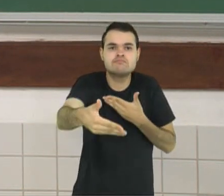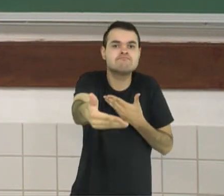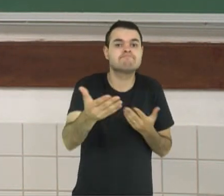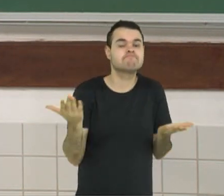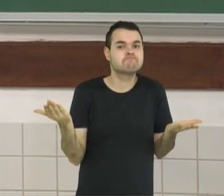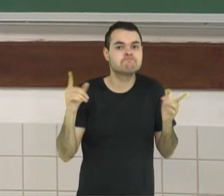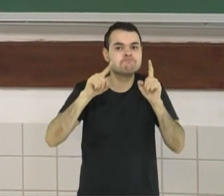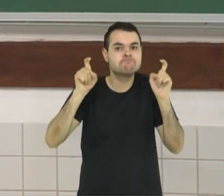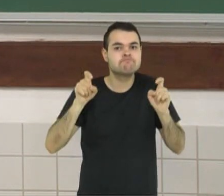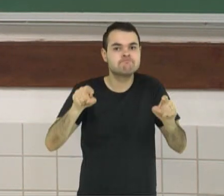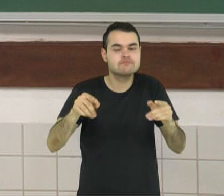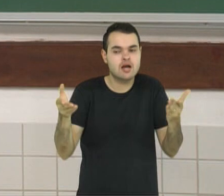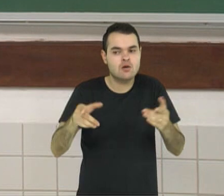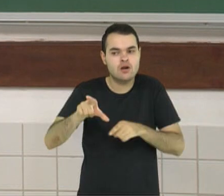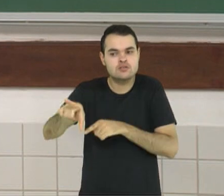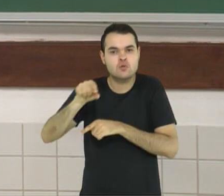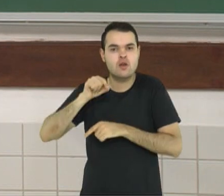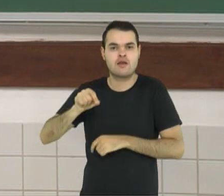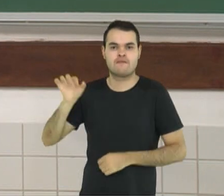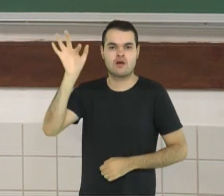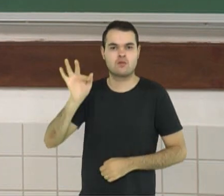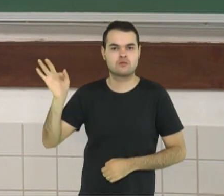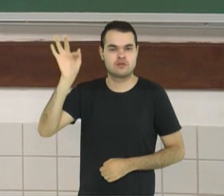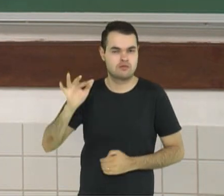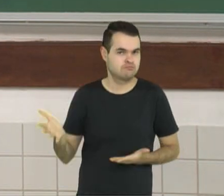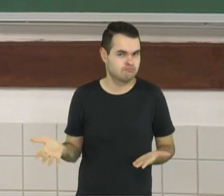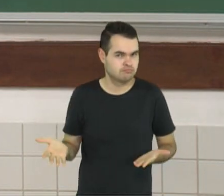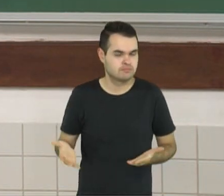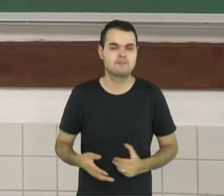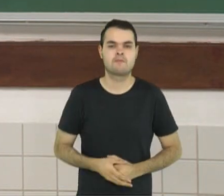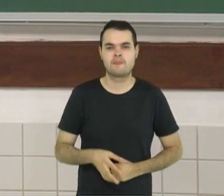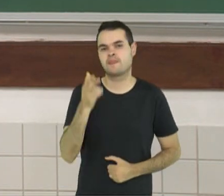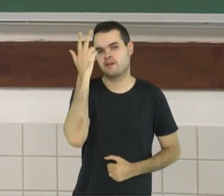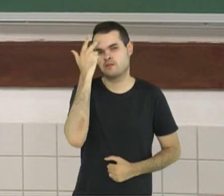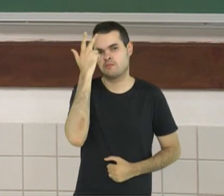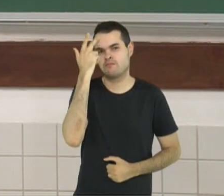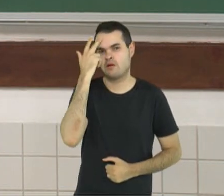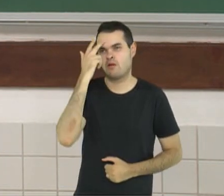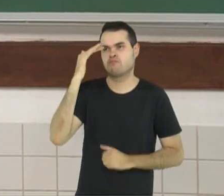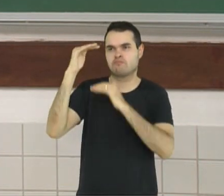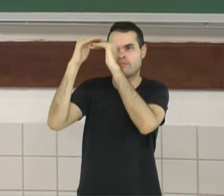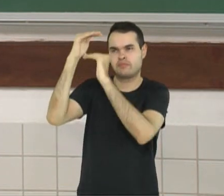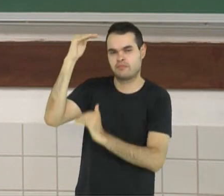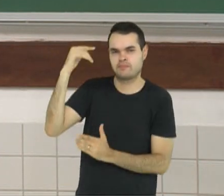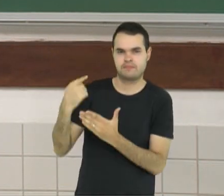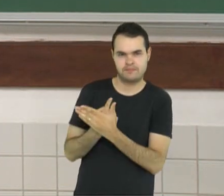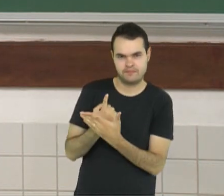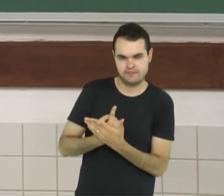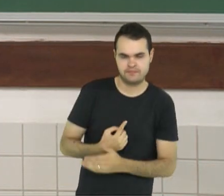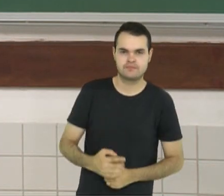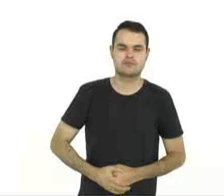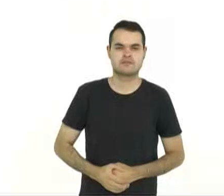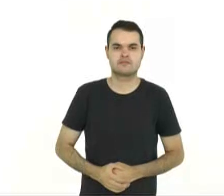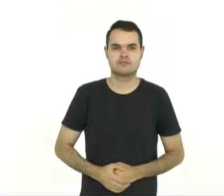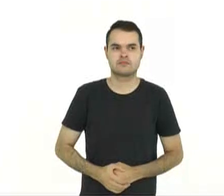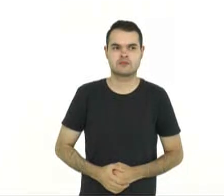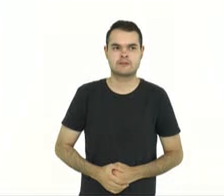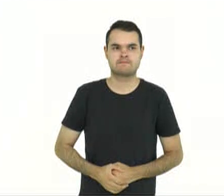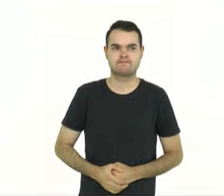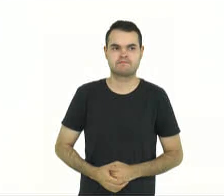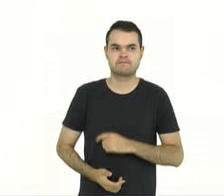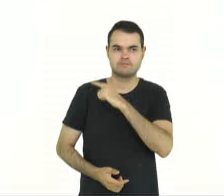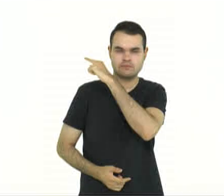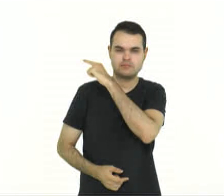né? Chegou a hora de escolher um curso universitário. Então, é normal nós fazermos algumas dessas perguntas, né? Leia o que dizem